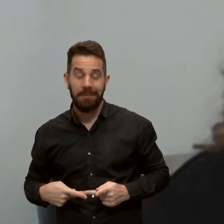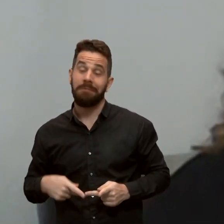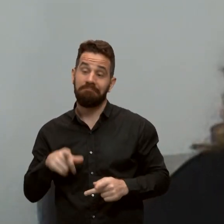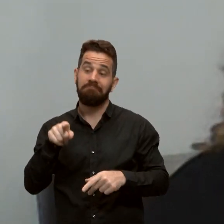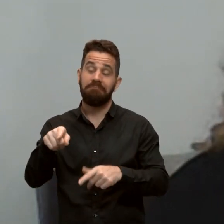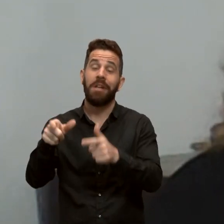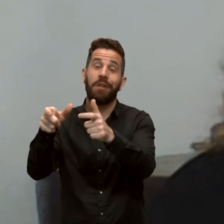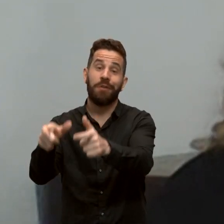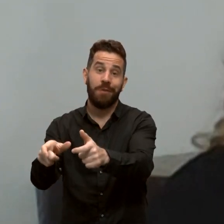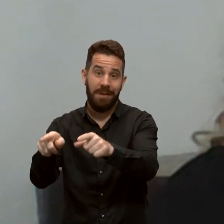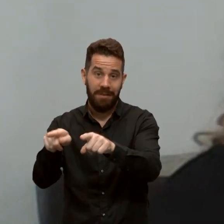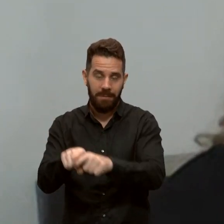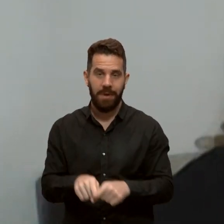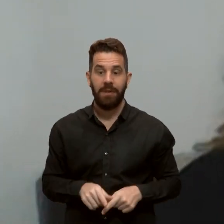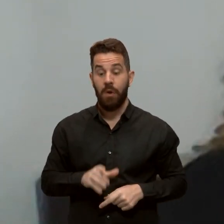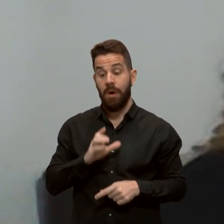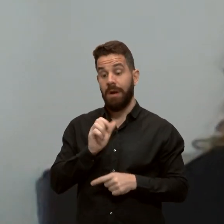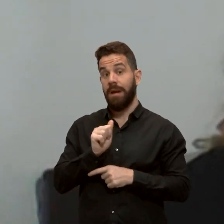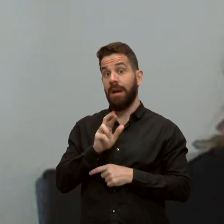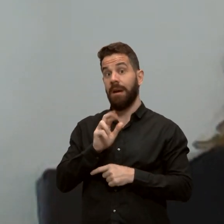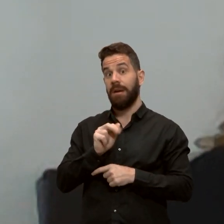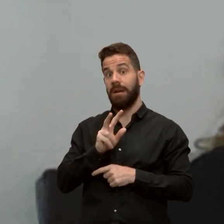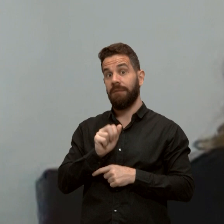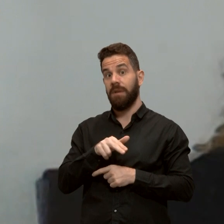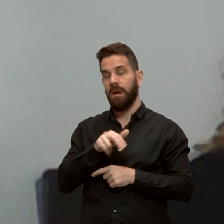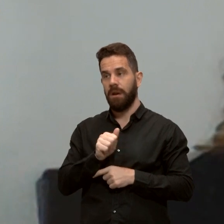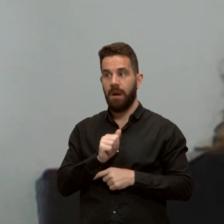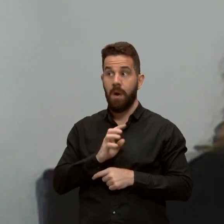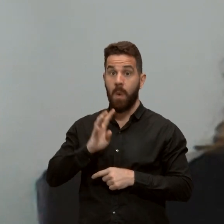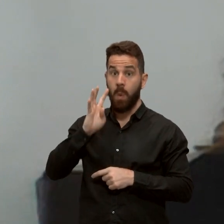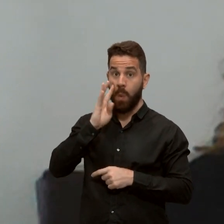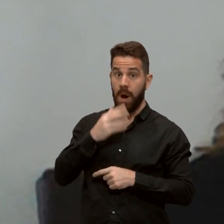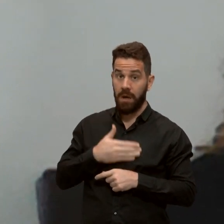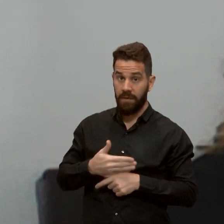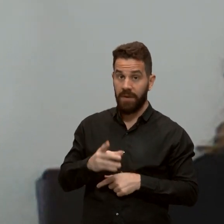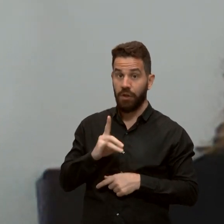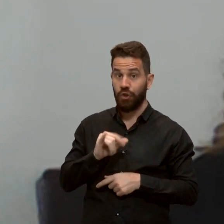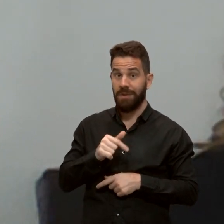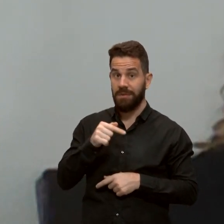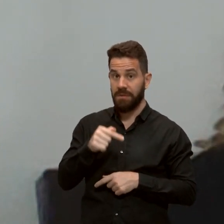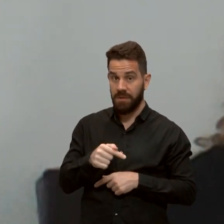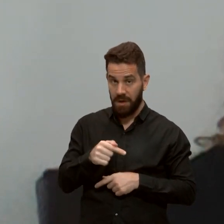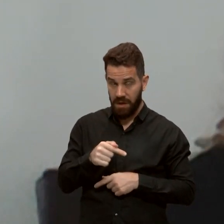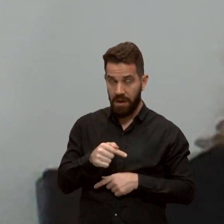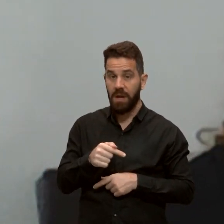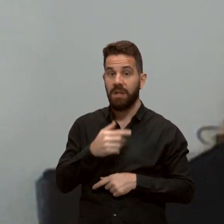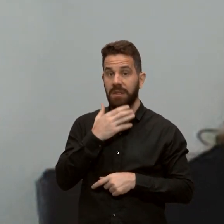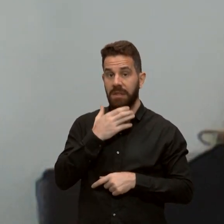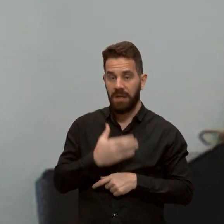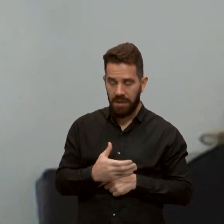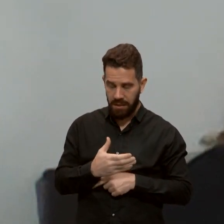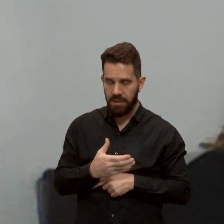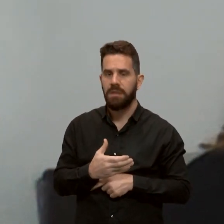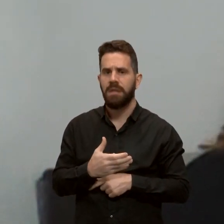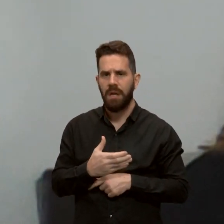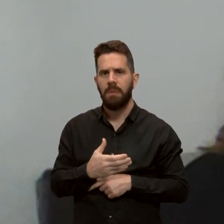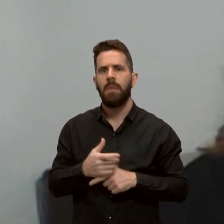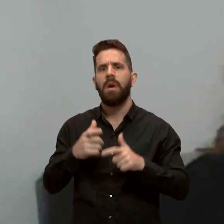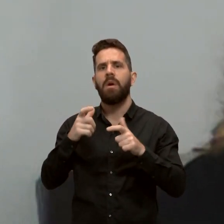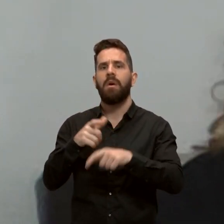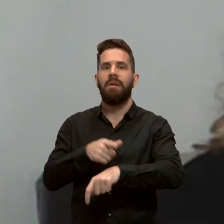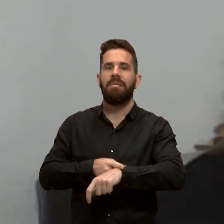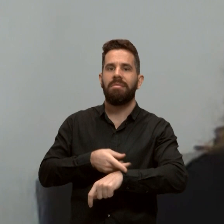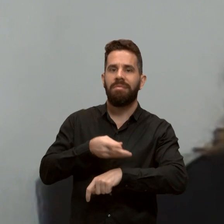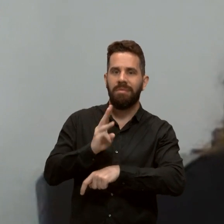particularmente da caravana para frente, amanhã, quarta-feira, dia 7, né? de dezembro, às 15 horas, na Praça do